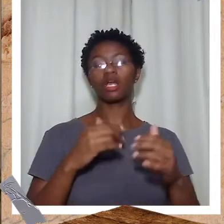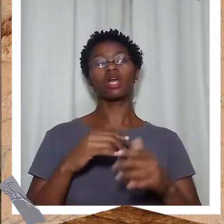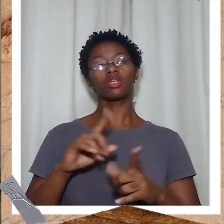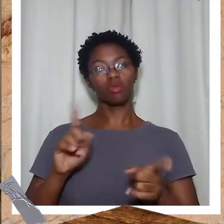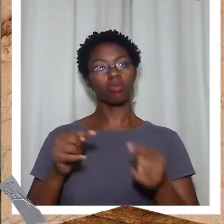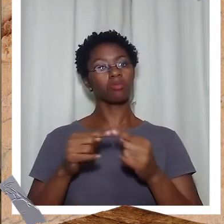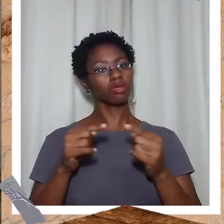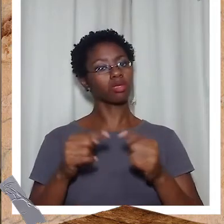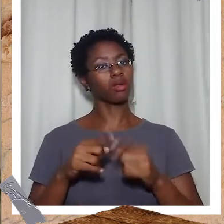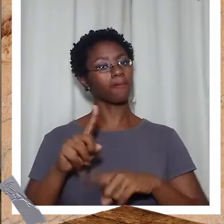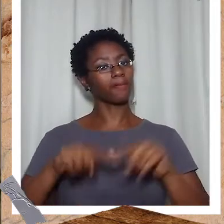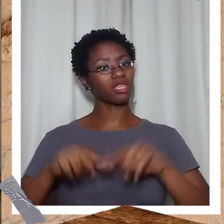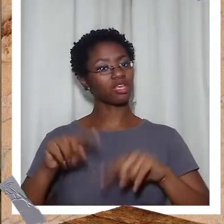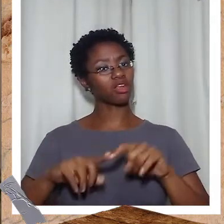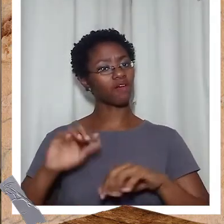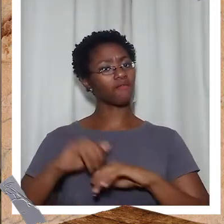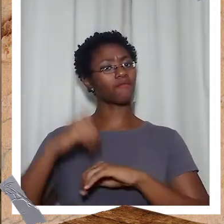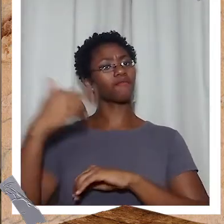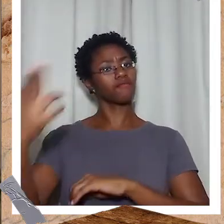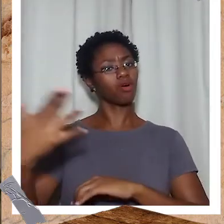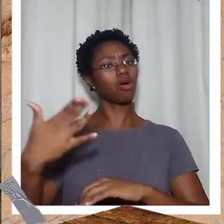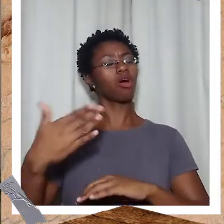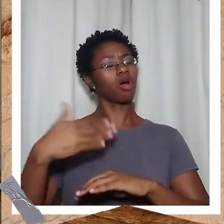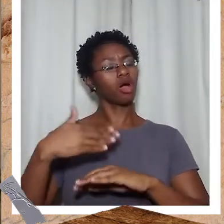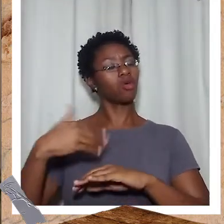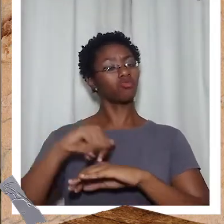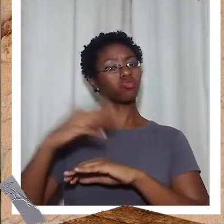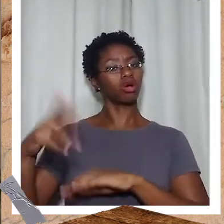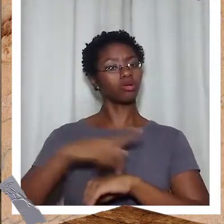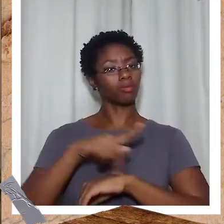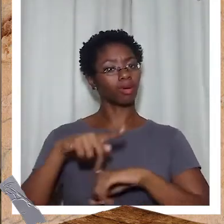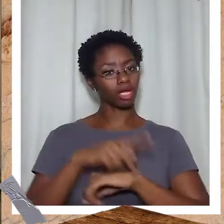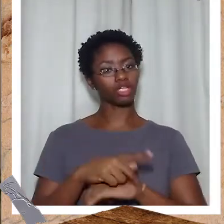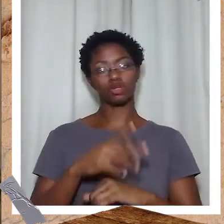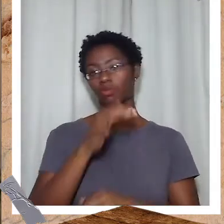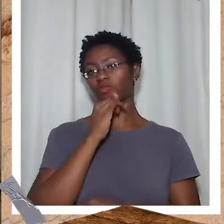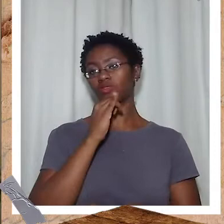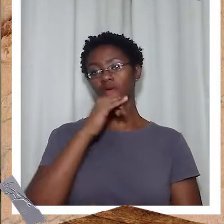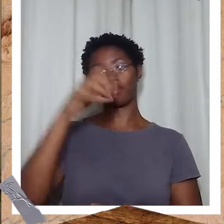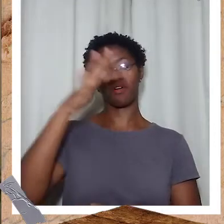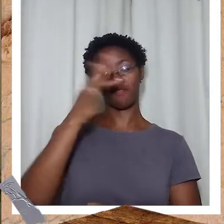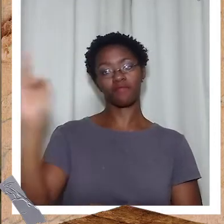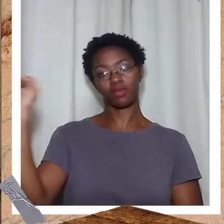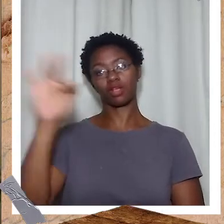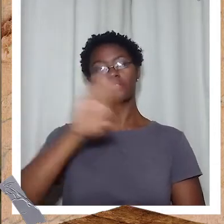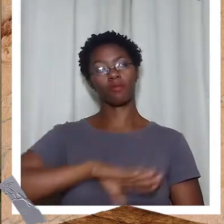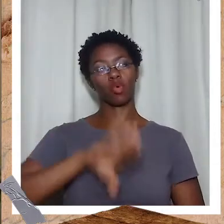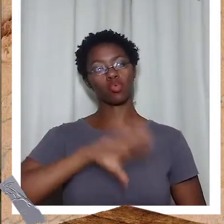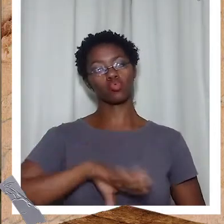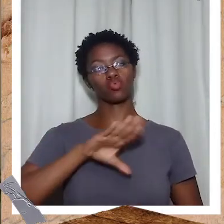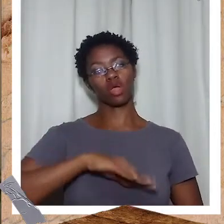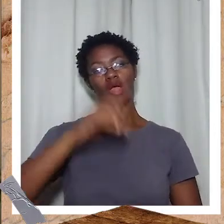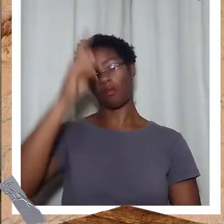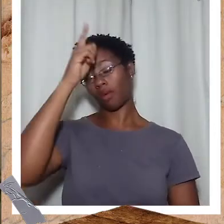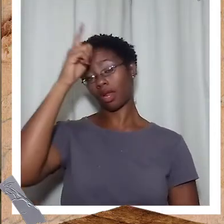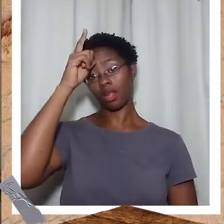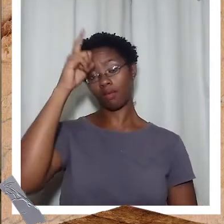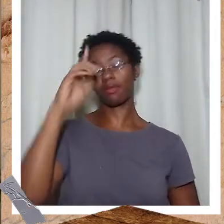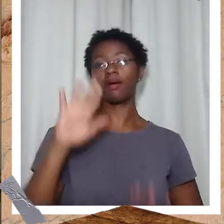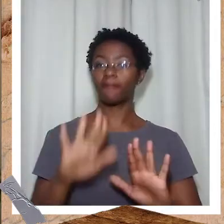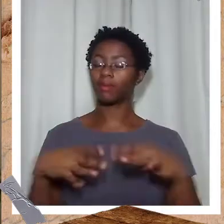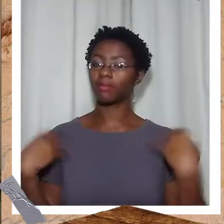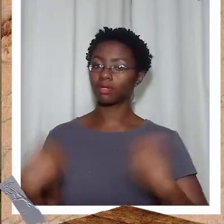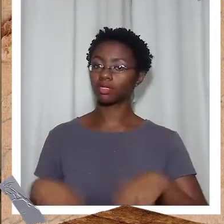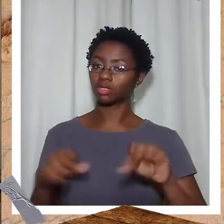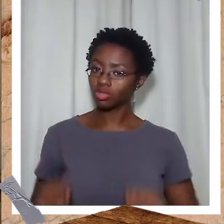materiais, inclusive fora do país, materiais na França, materiais na Alemanha, materiais em Portugal, ou seja, é preciso sim